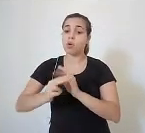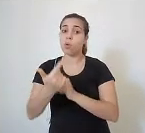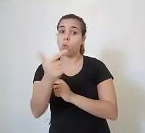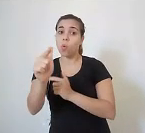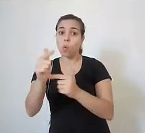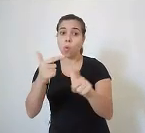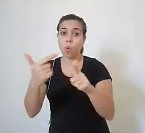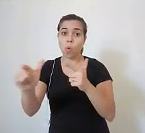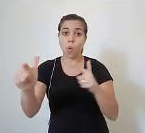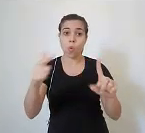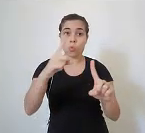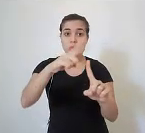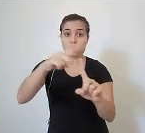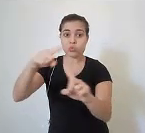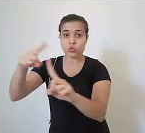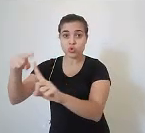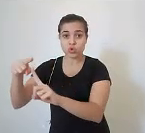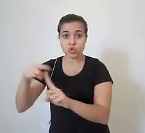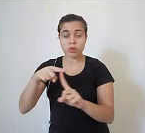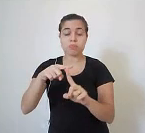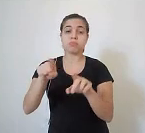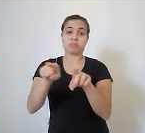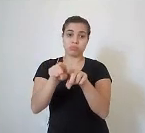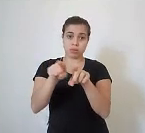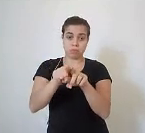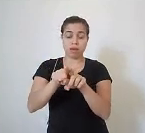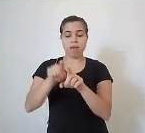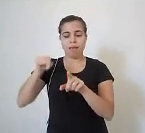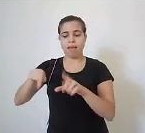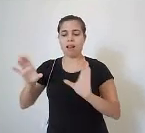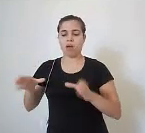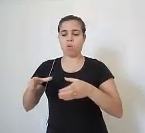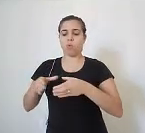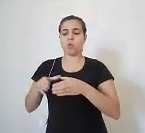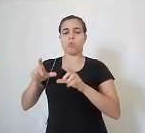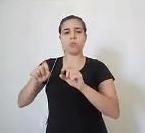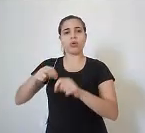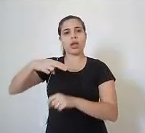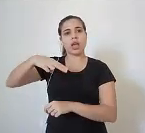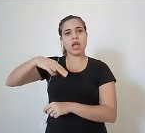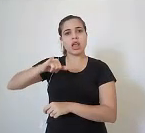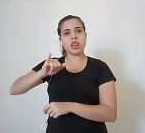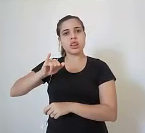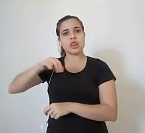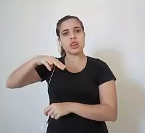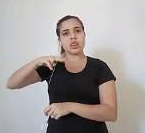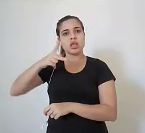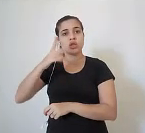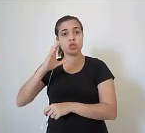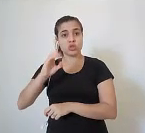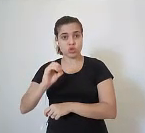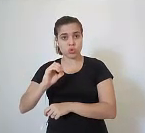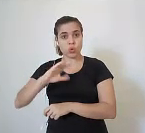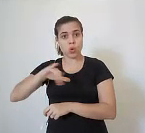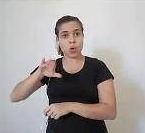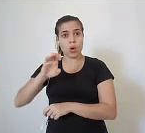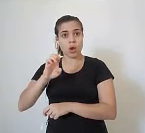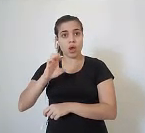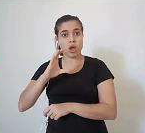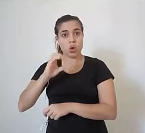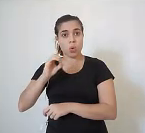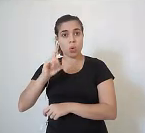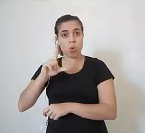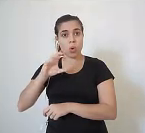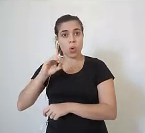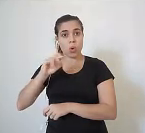características do ambiente e de relação com outros organismos que são característicos de uma espécie é o